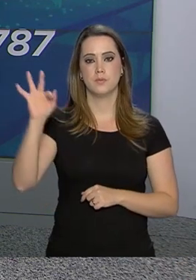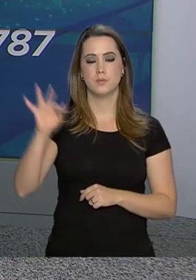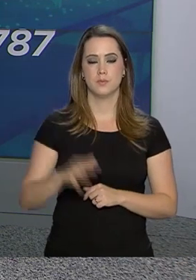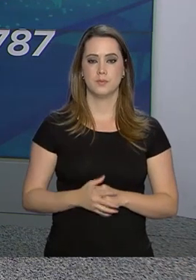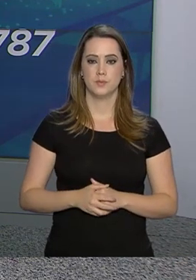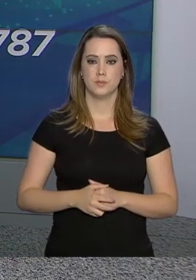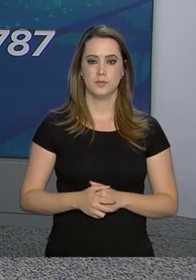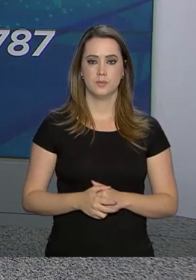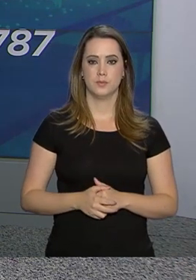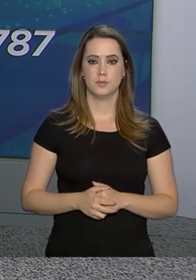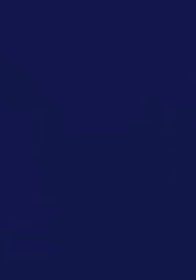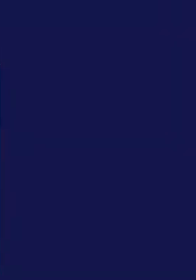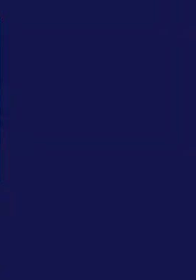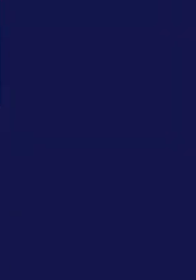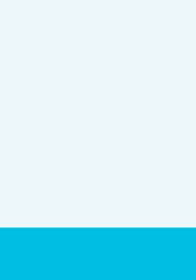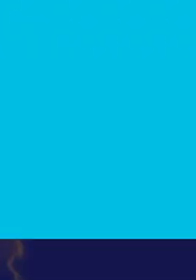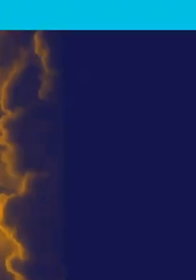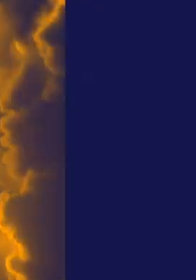governo federal.